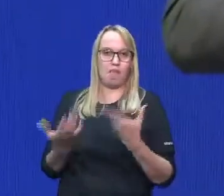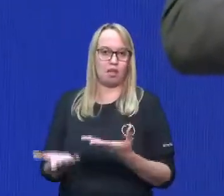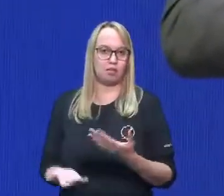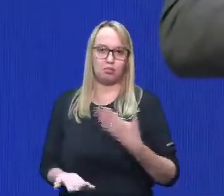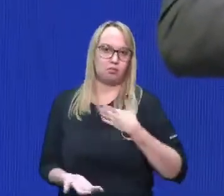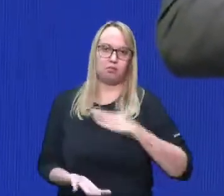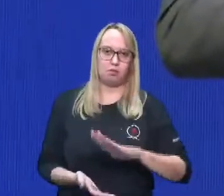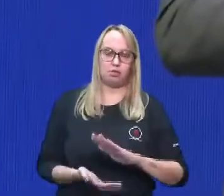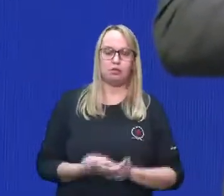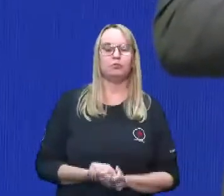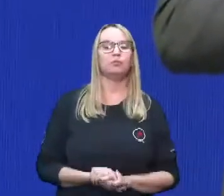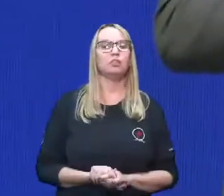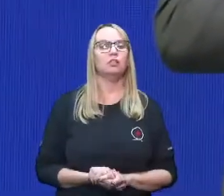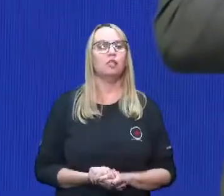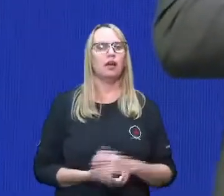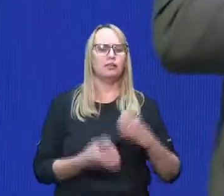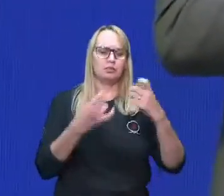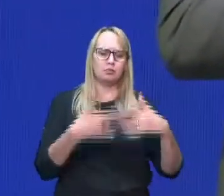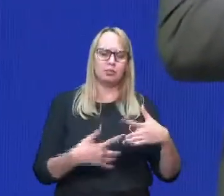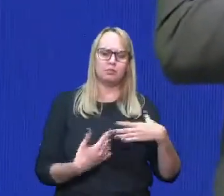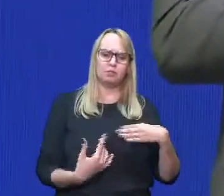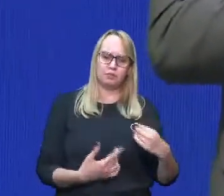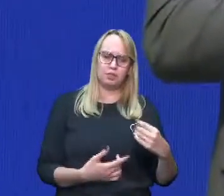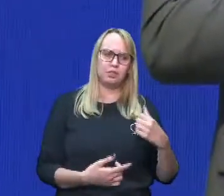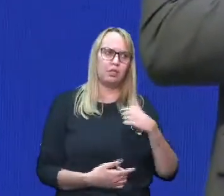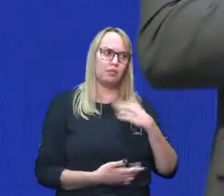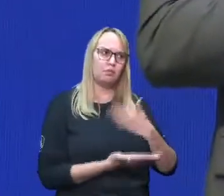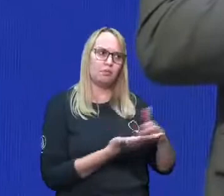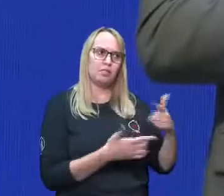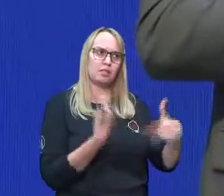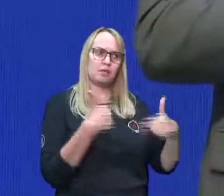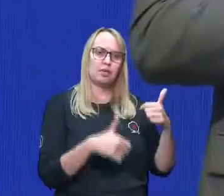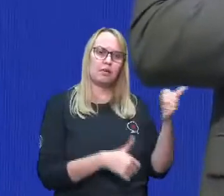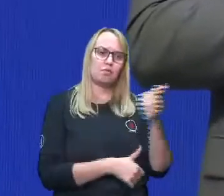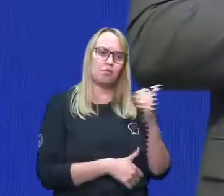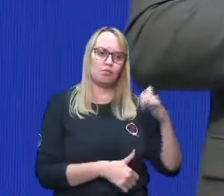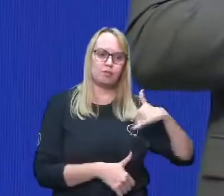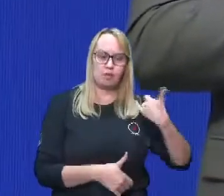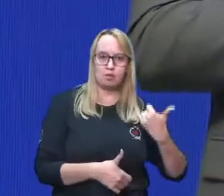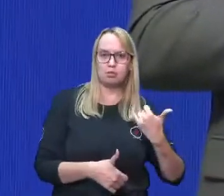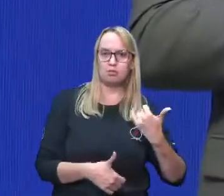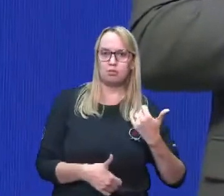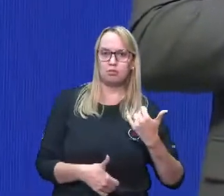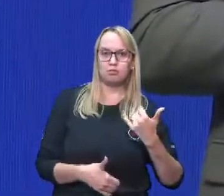anos de idade, está na hora de você trabalhar, cara, 6 anos,